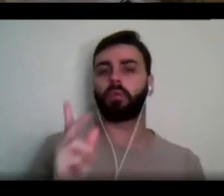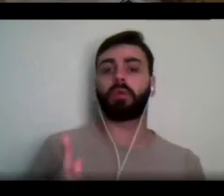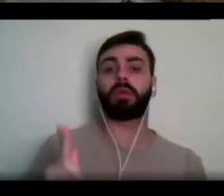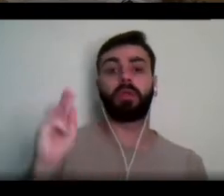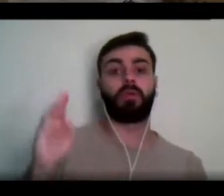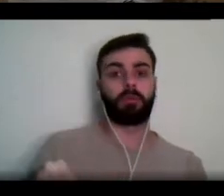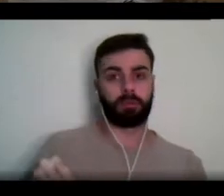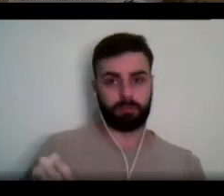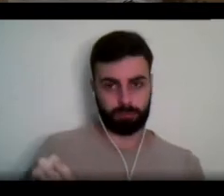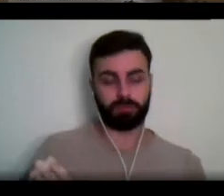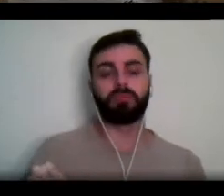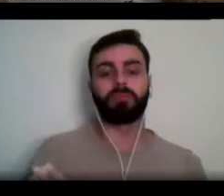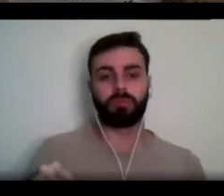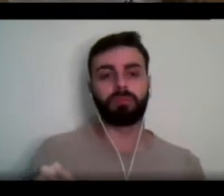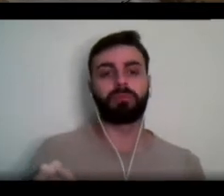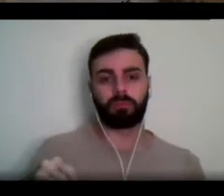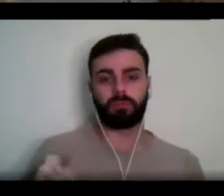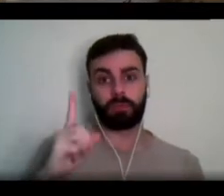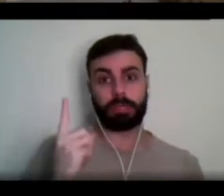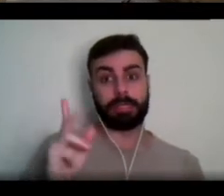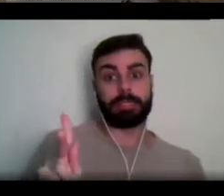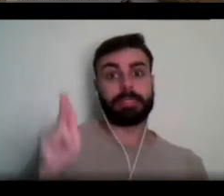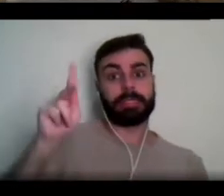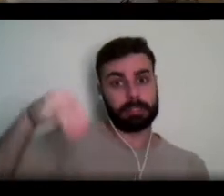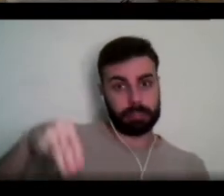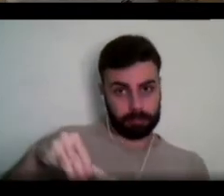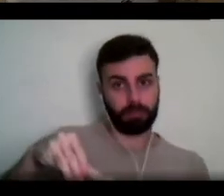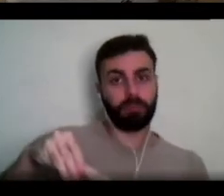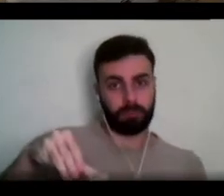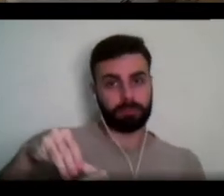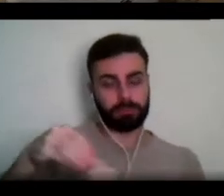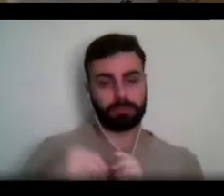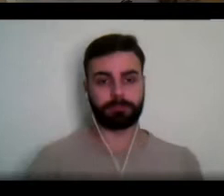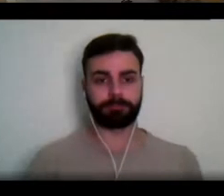mais ou menos 25 quilômetros, 25,1 quilômetro.